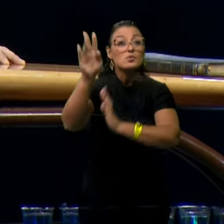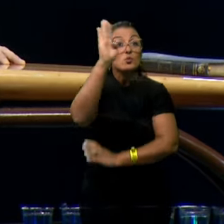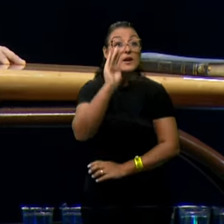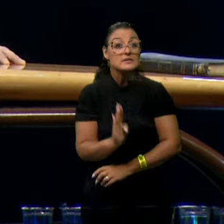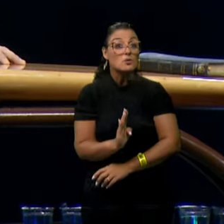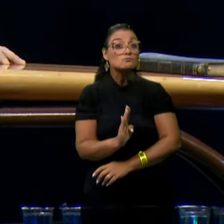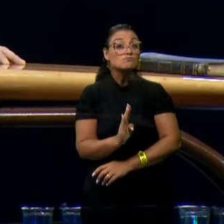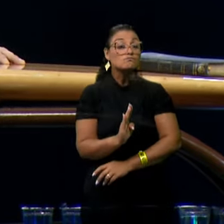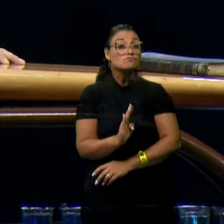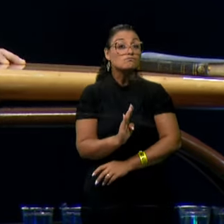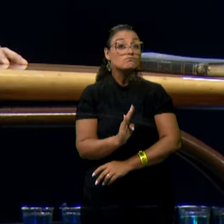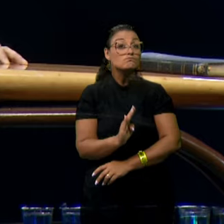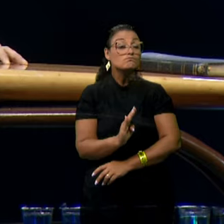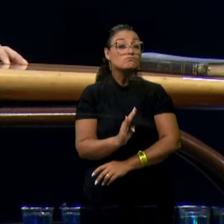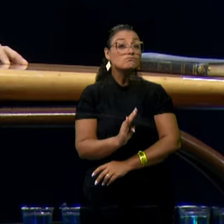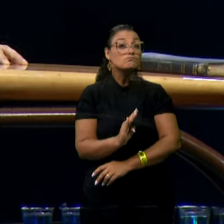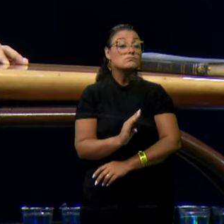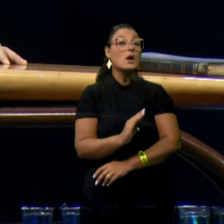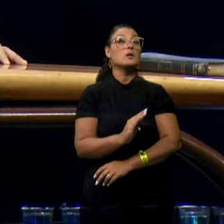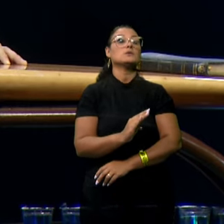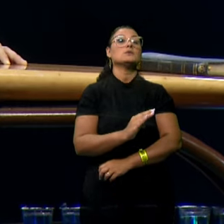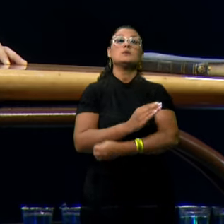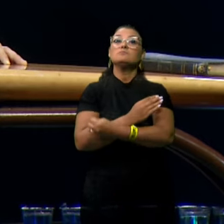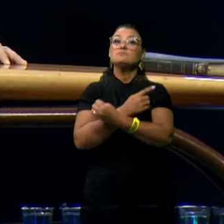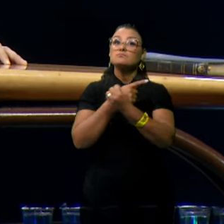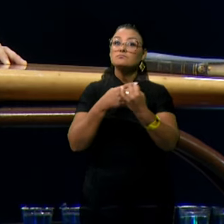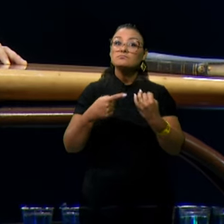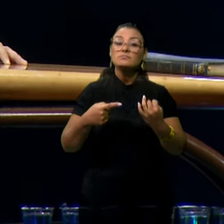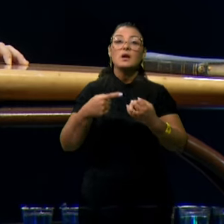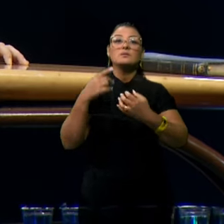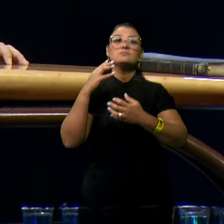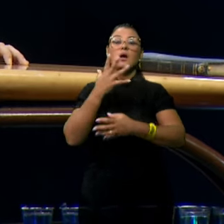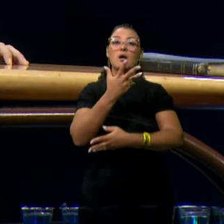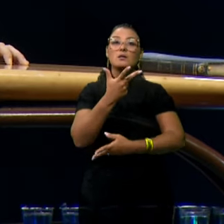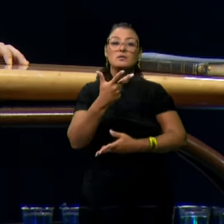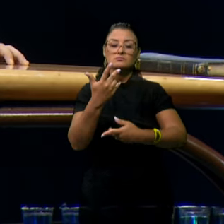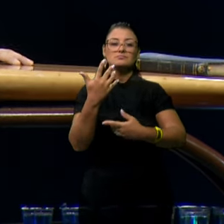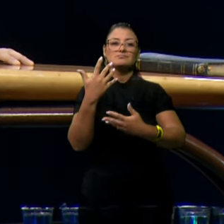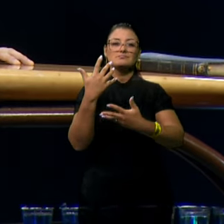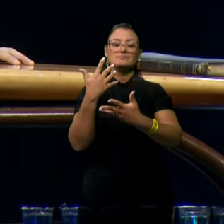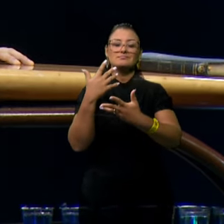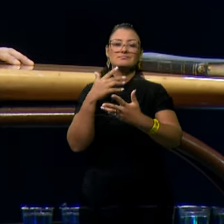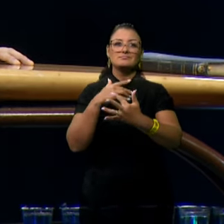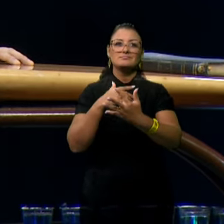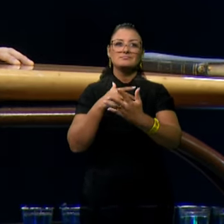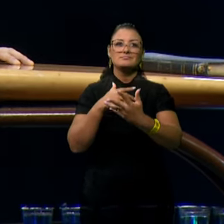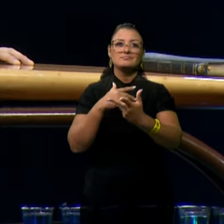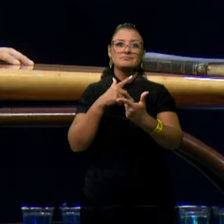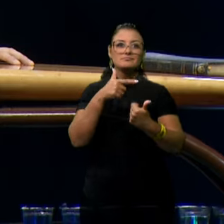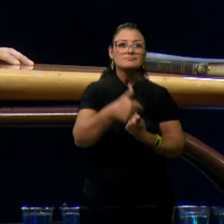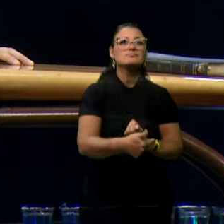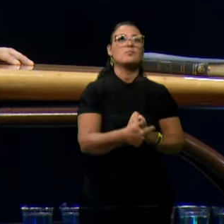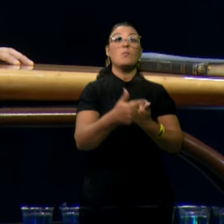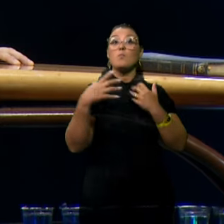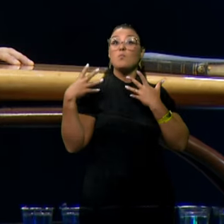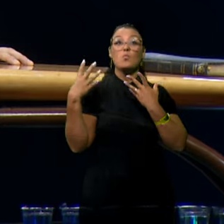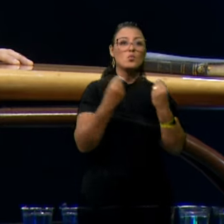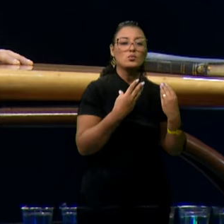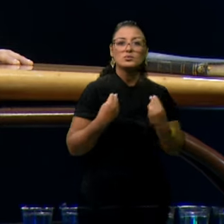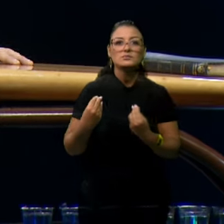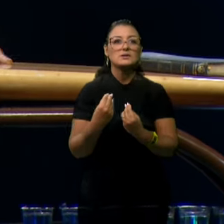se você quer olha lá para trás no Congresso Profético e você vai ver uma dessas pregações que falei aqui